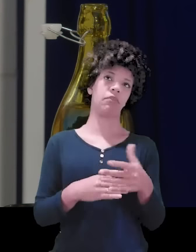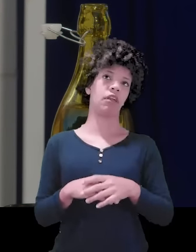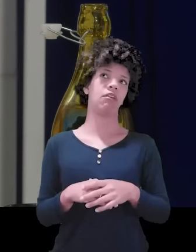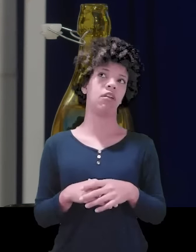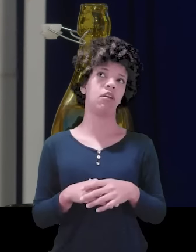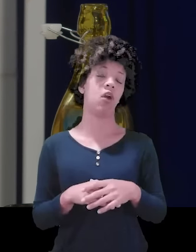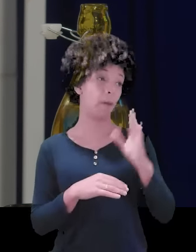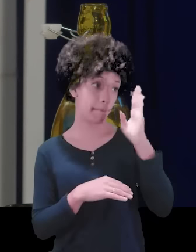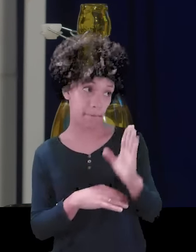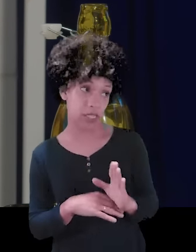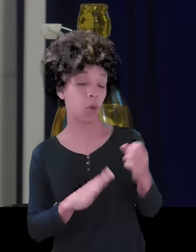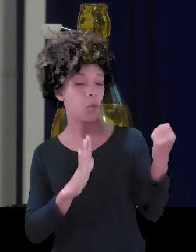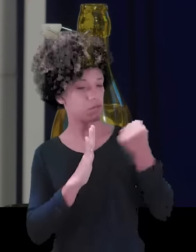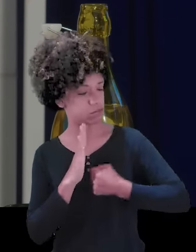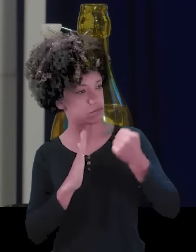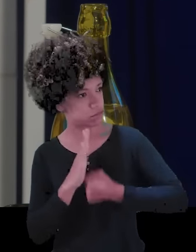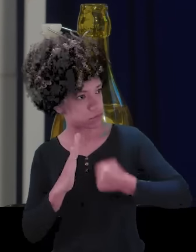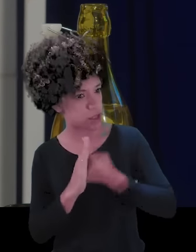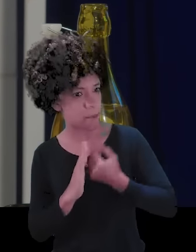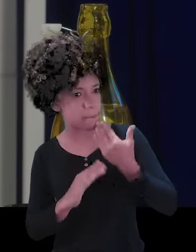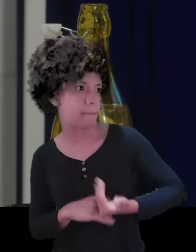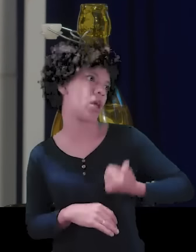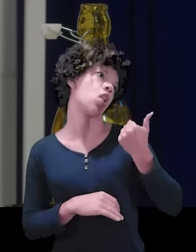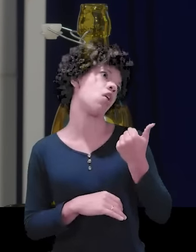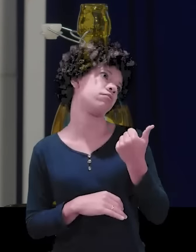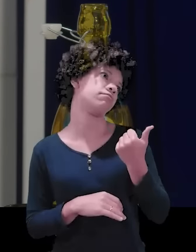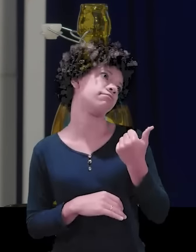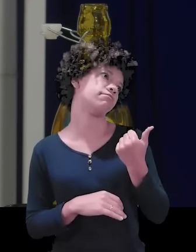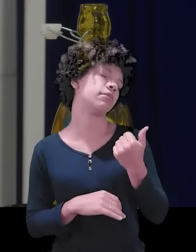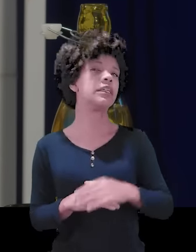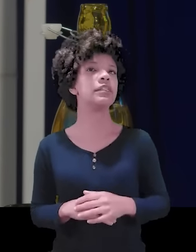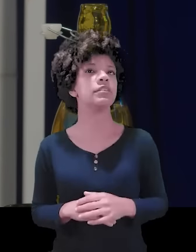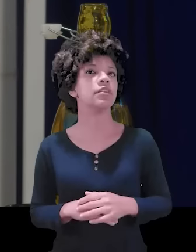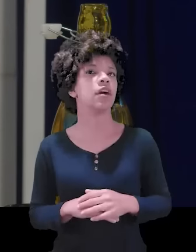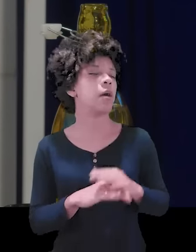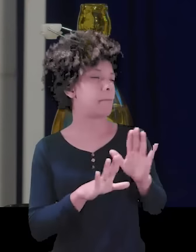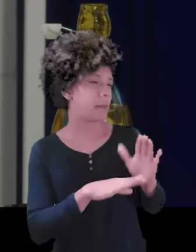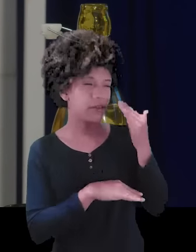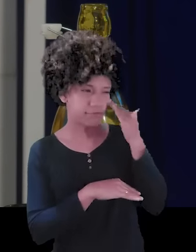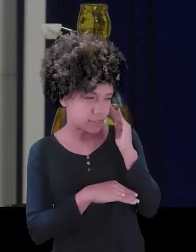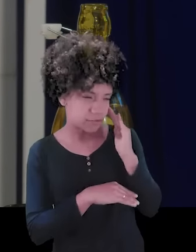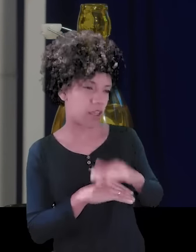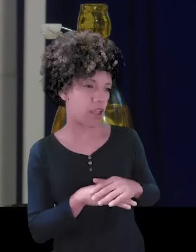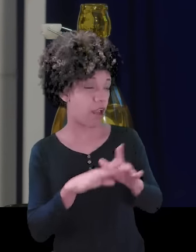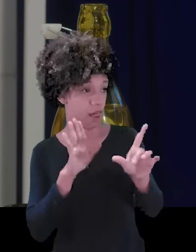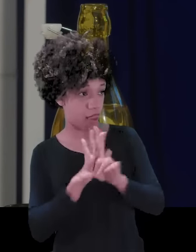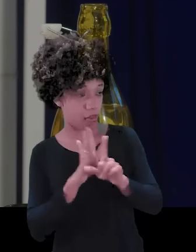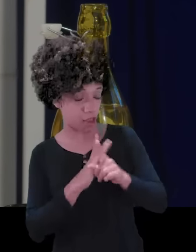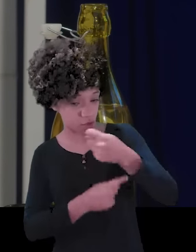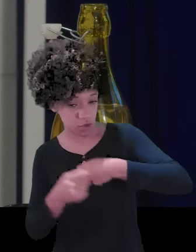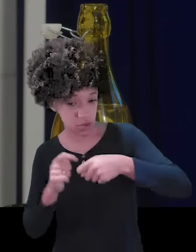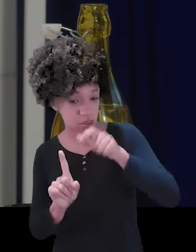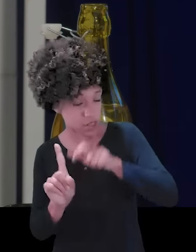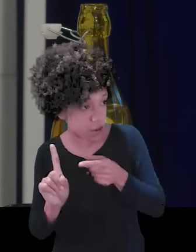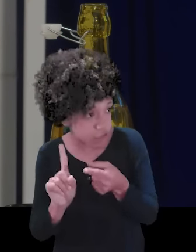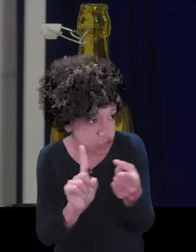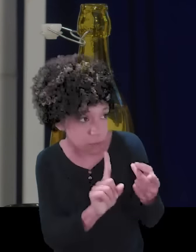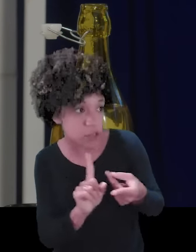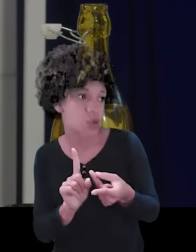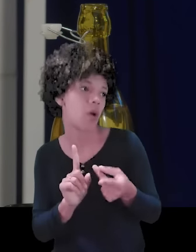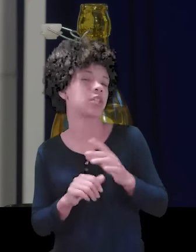assim o Brasil está lutando para melhorar isso né para você ter uma ideia a lei de tráfico de pessoas